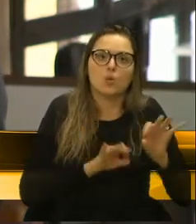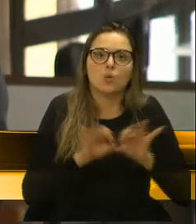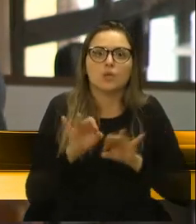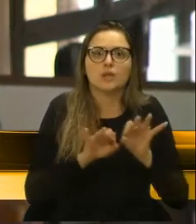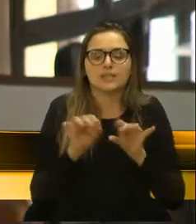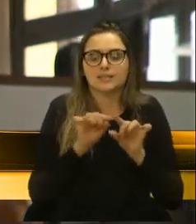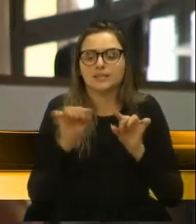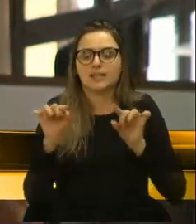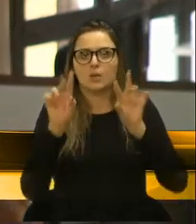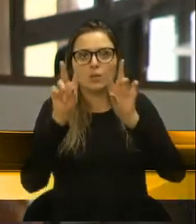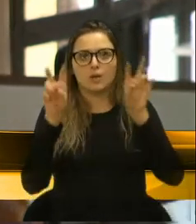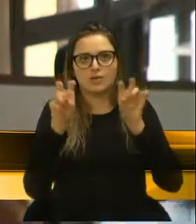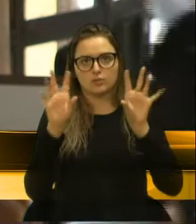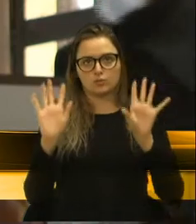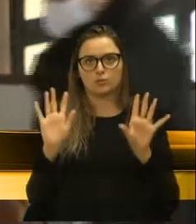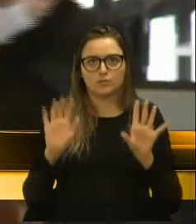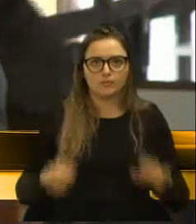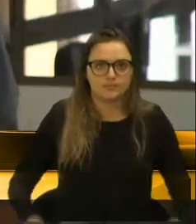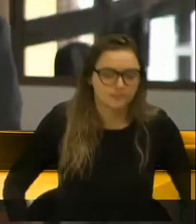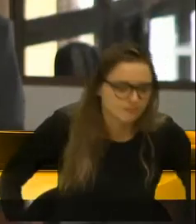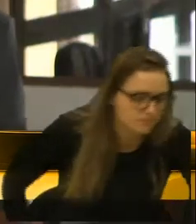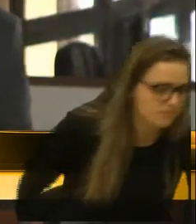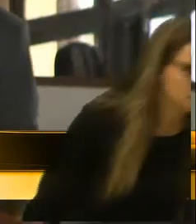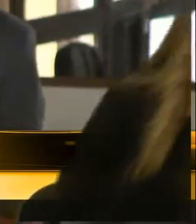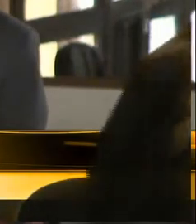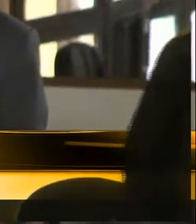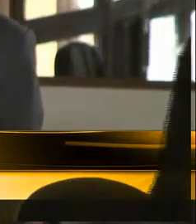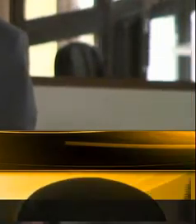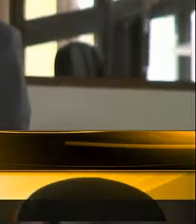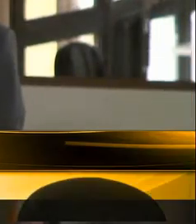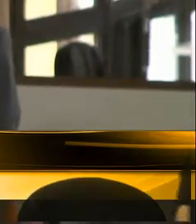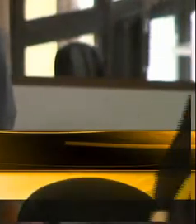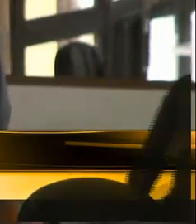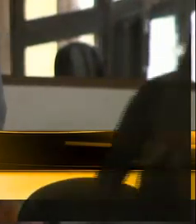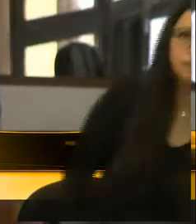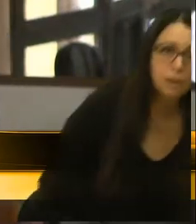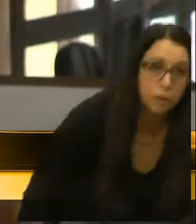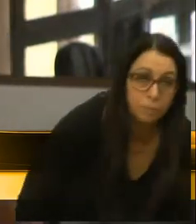tema de forma técnica, mas entendo que um comitê